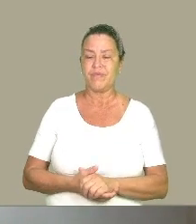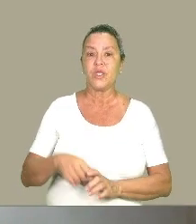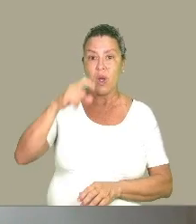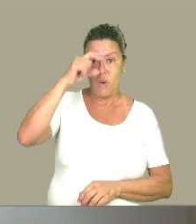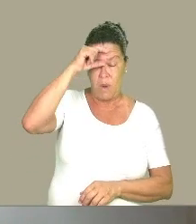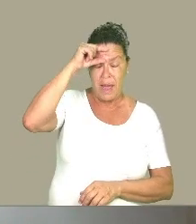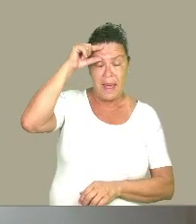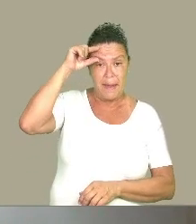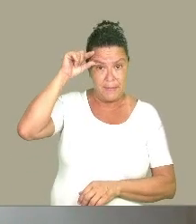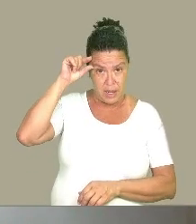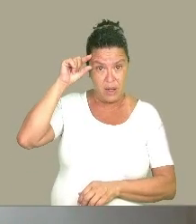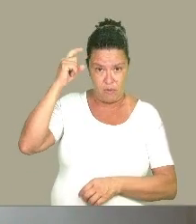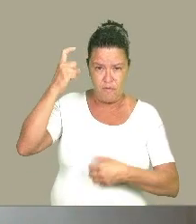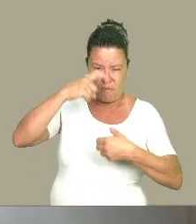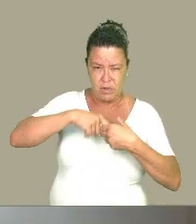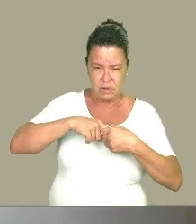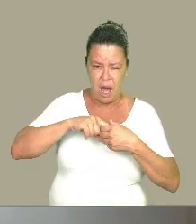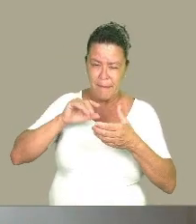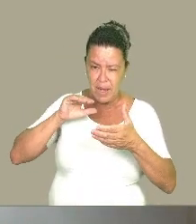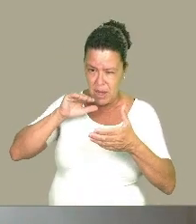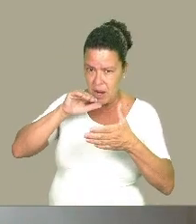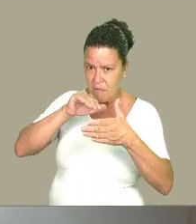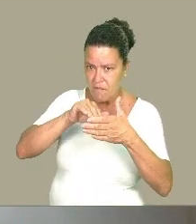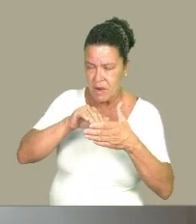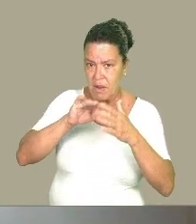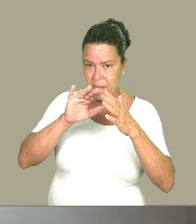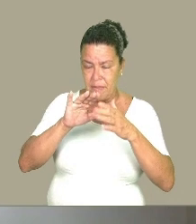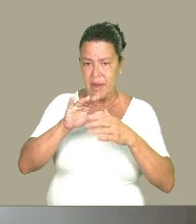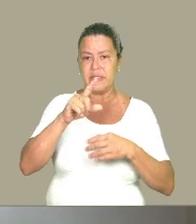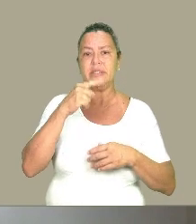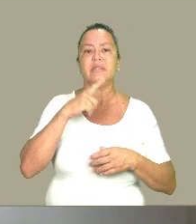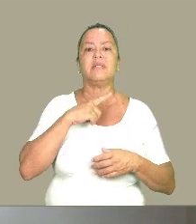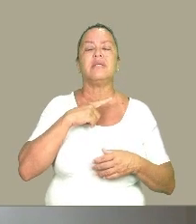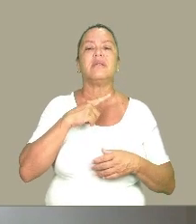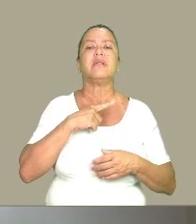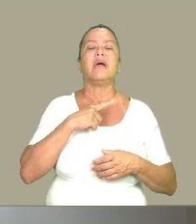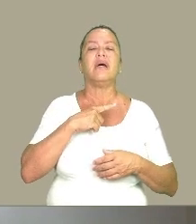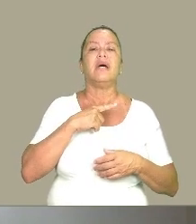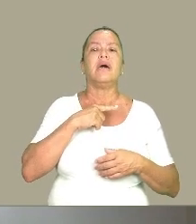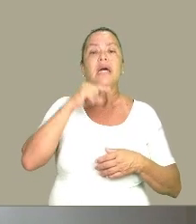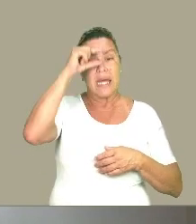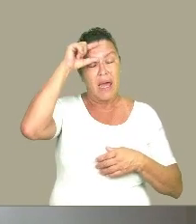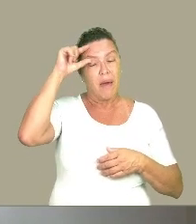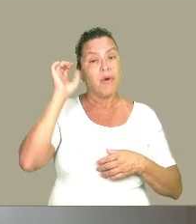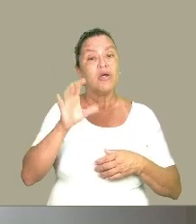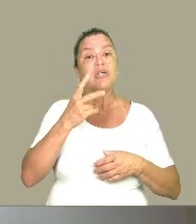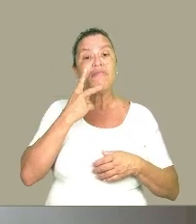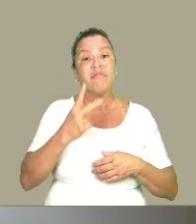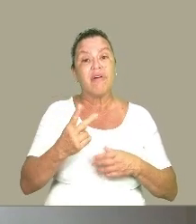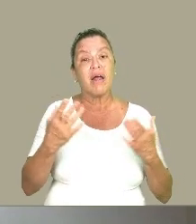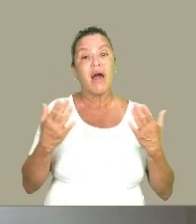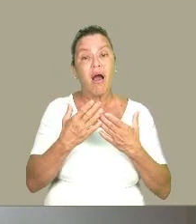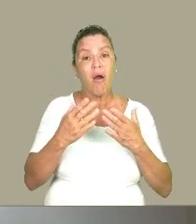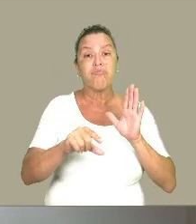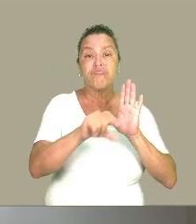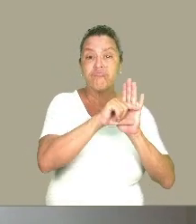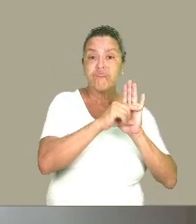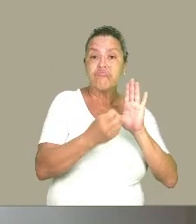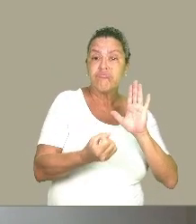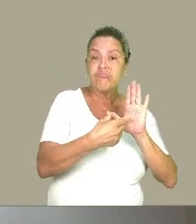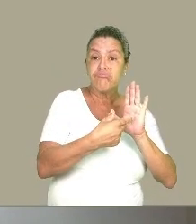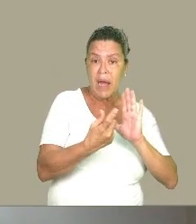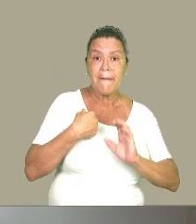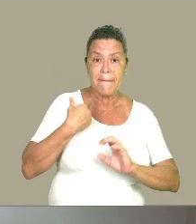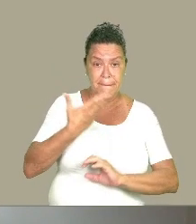mais para o finalzinho, né? Mas se de um lado a gente tem essa mensagem do Emmanuel que parece dar essa conotação, essa minha amiga